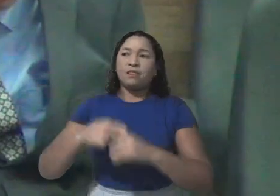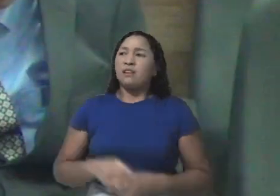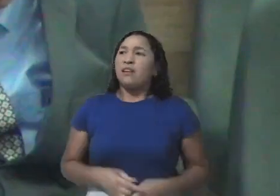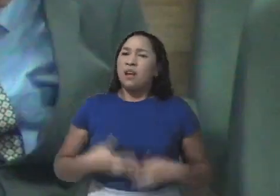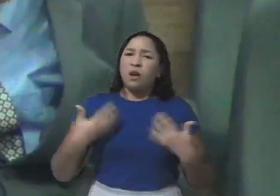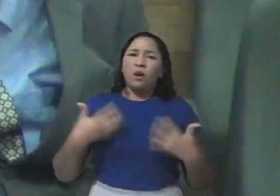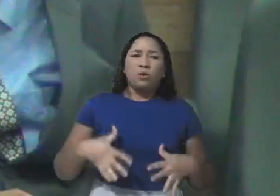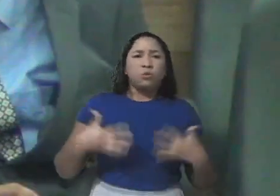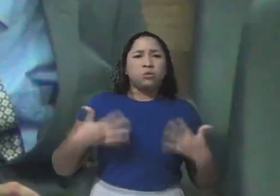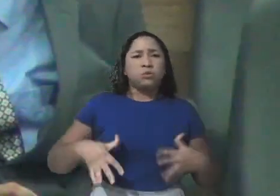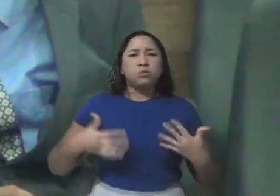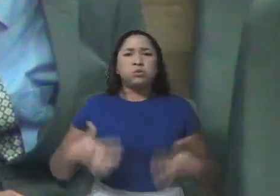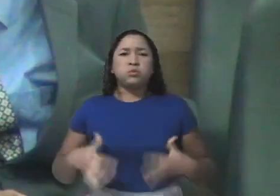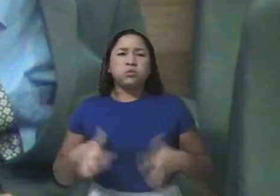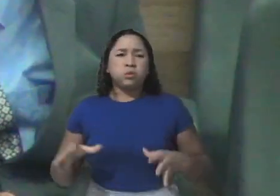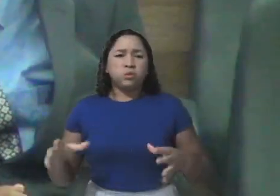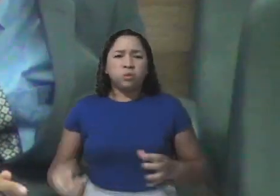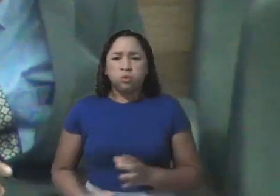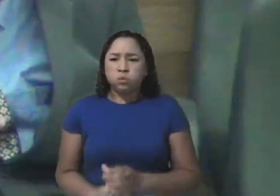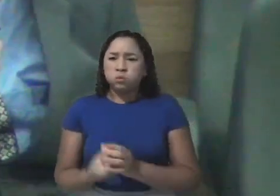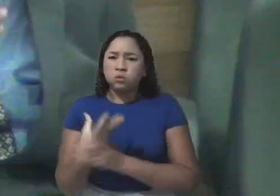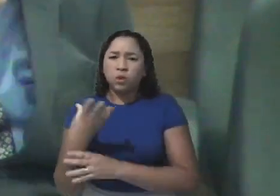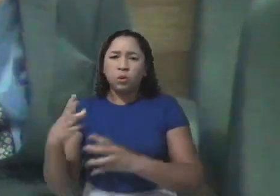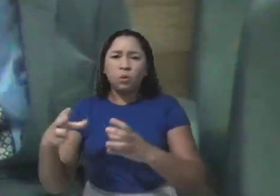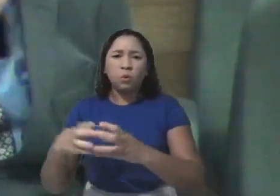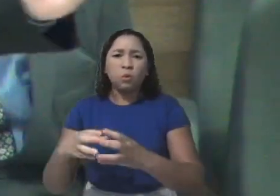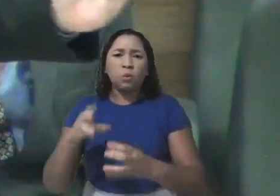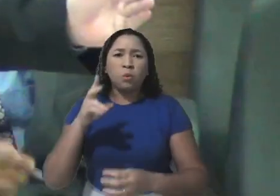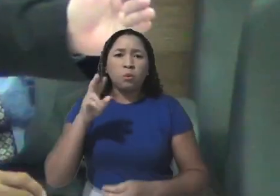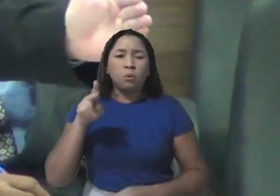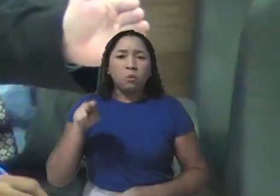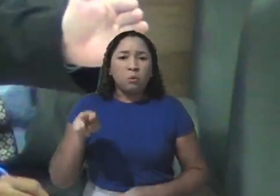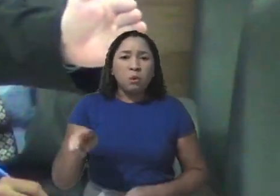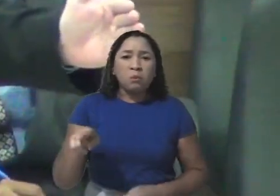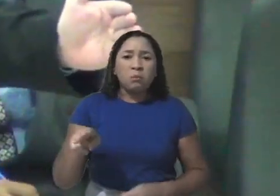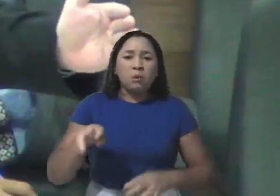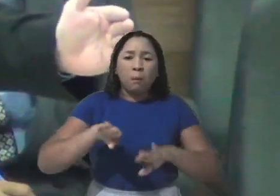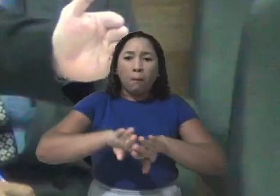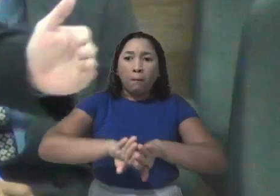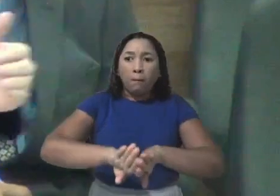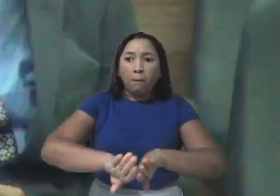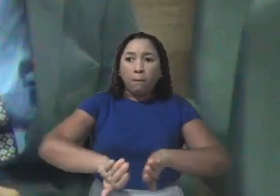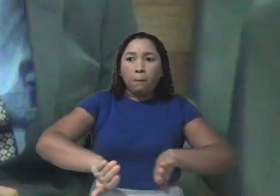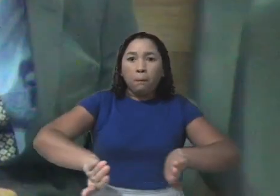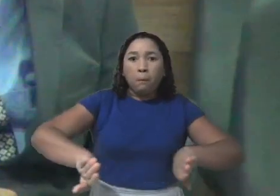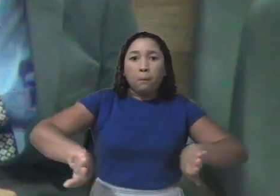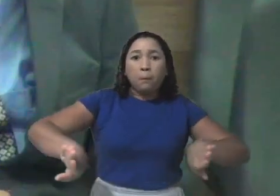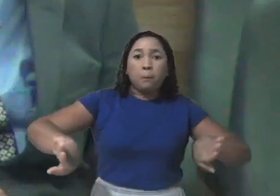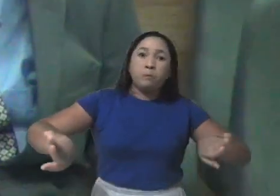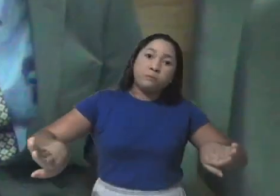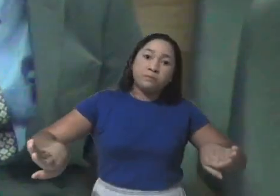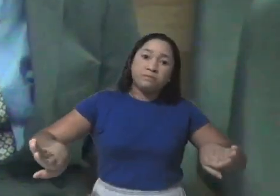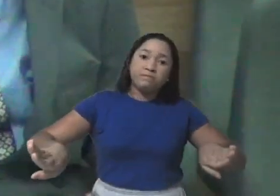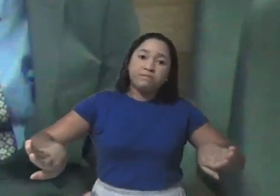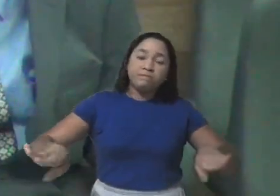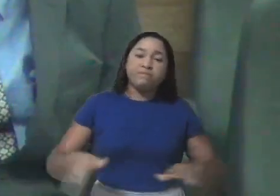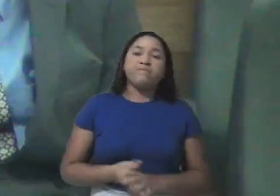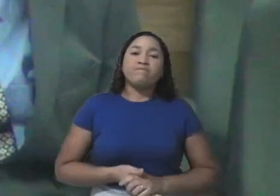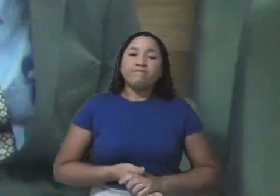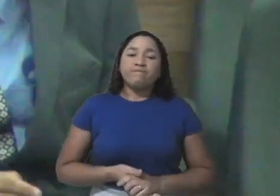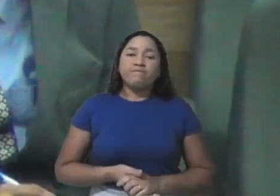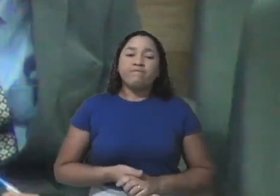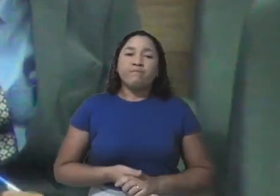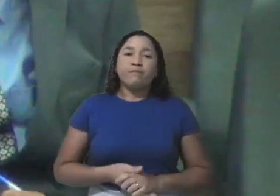grave que um grande grupo de irmãos, o que aconteceu? Se separaram. Aí ele escreve em 1